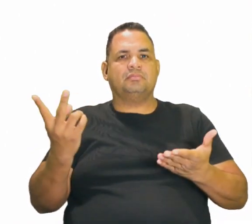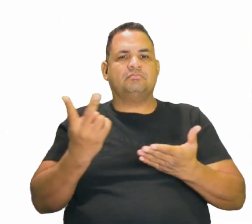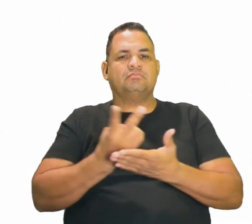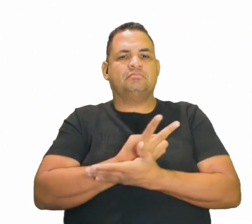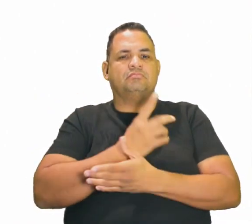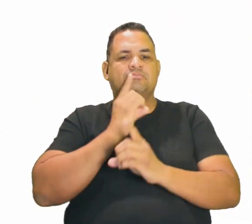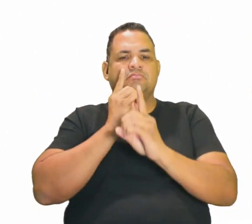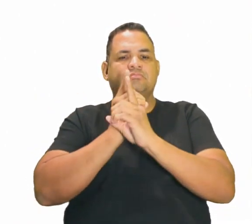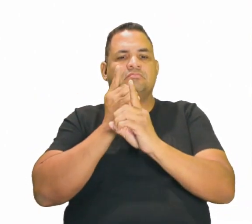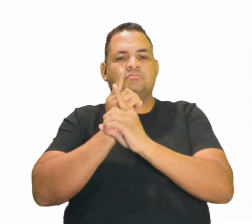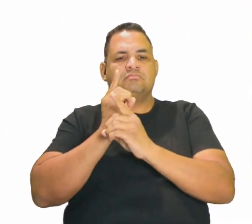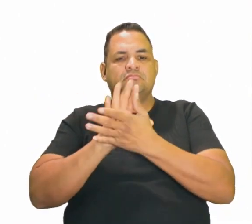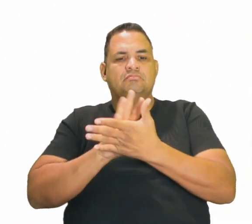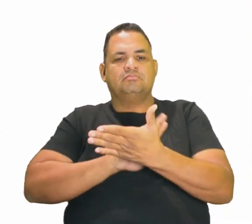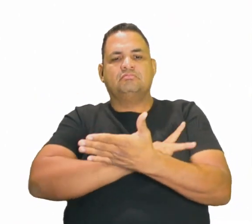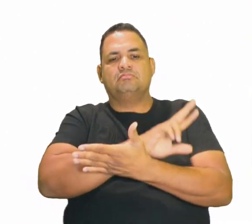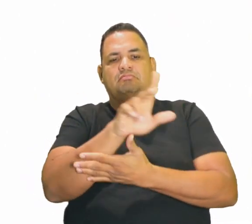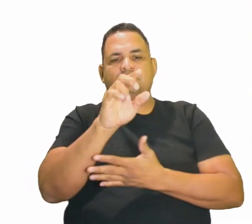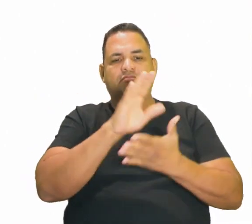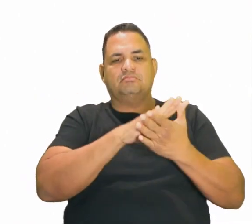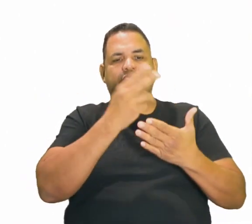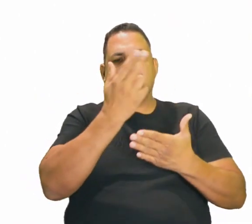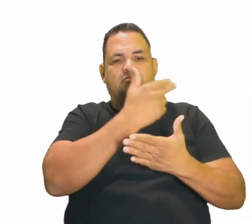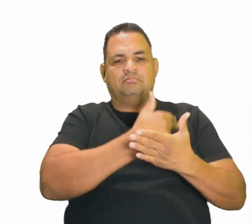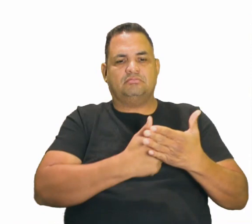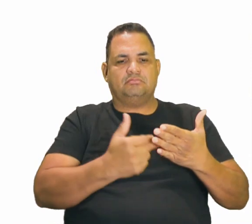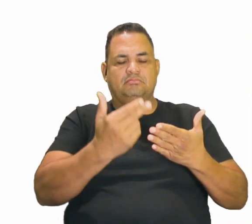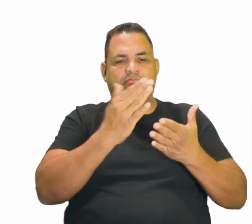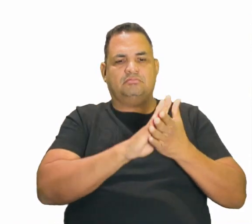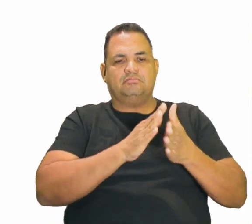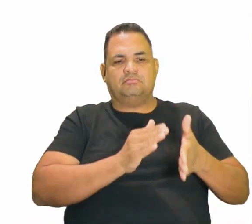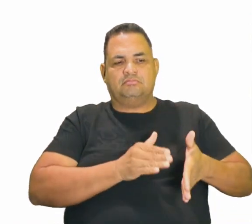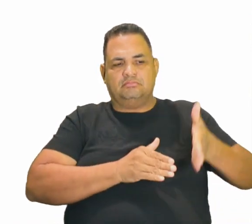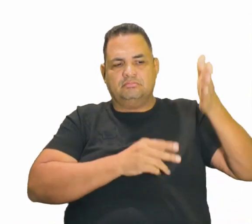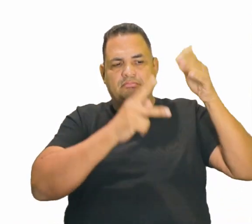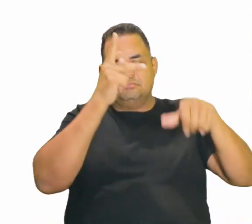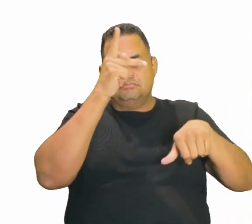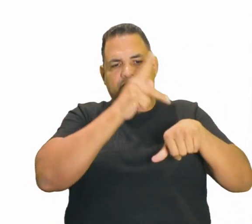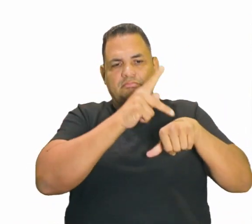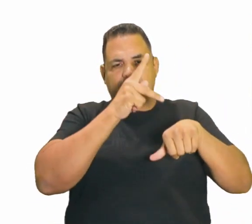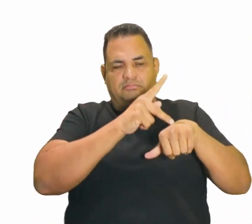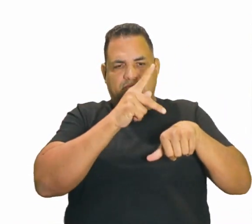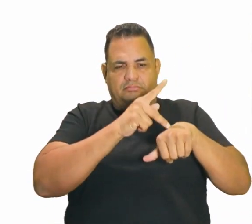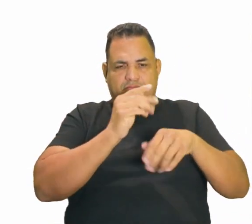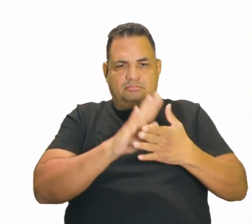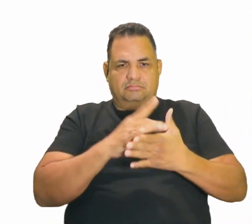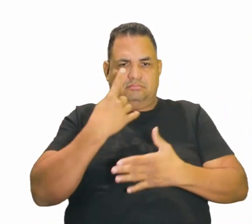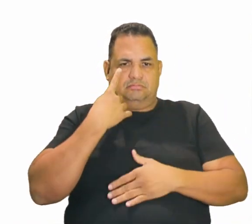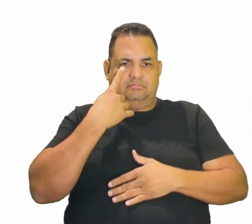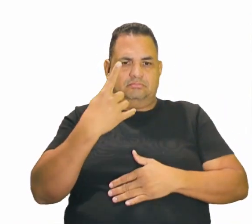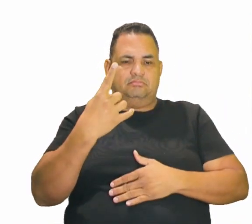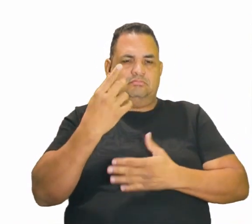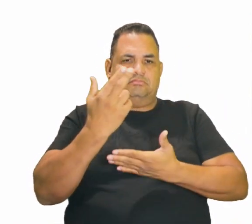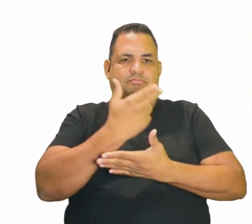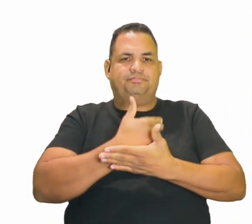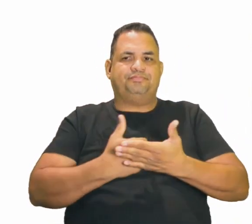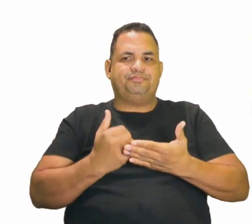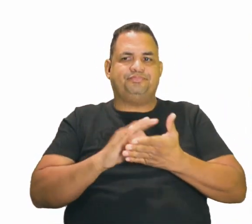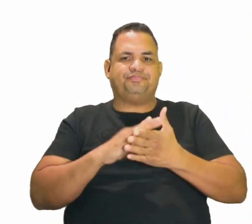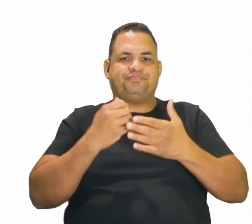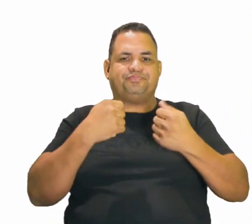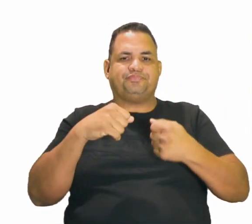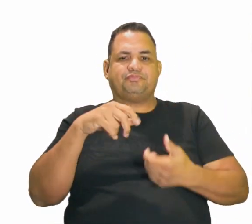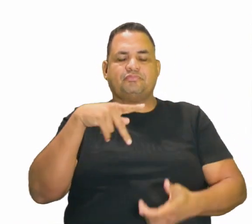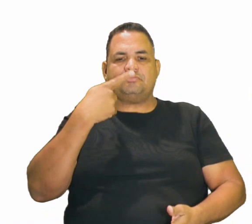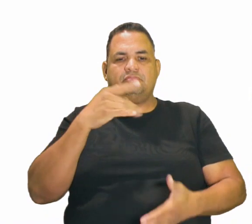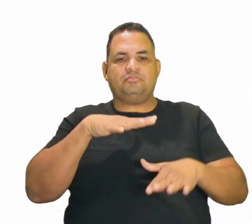encontraram muitos desenhos rupest na verdade na parede das paredes então observando esses desenhos podemos dizer